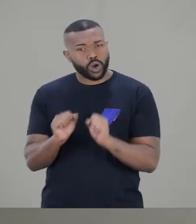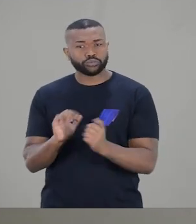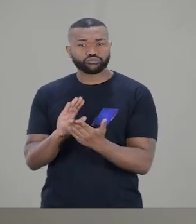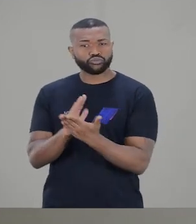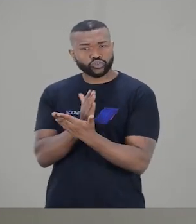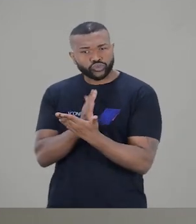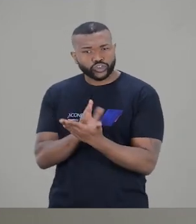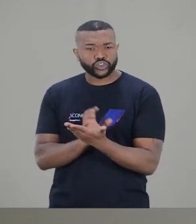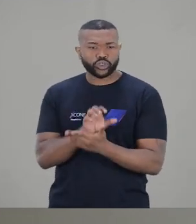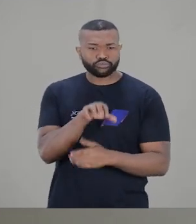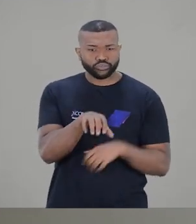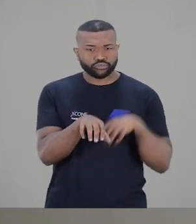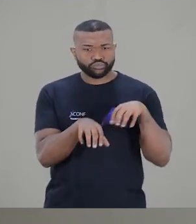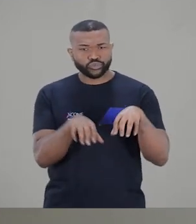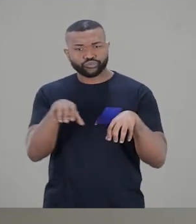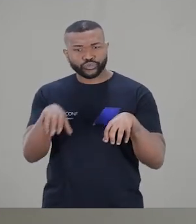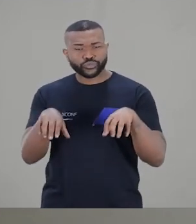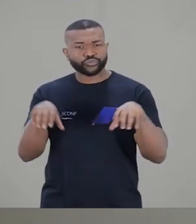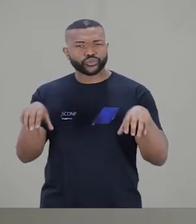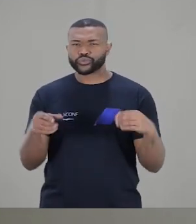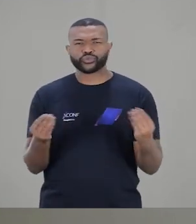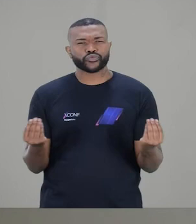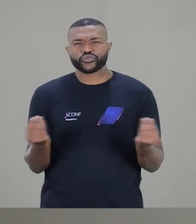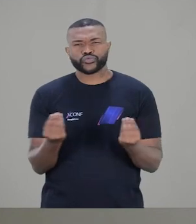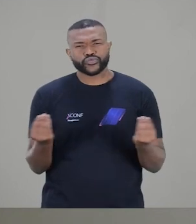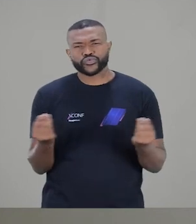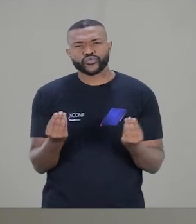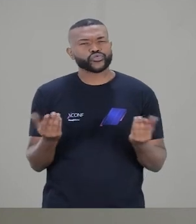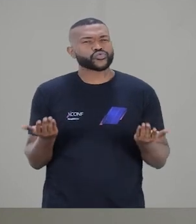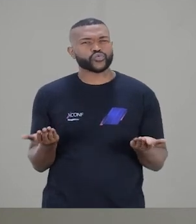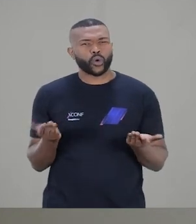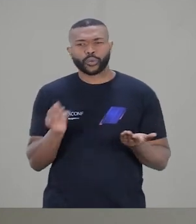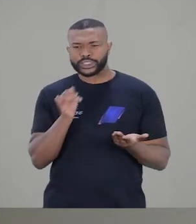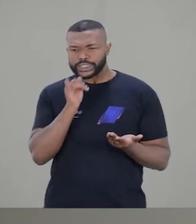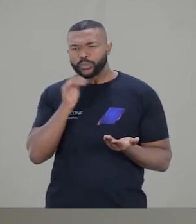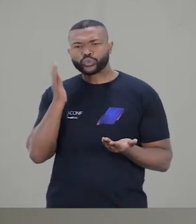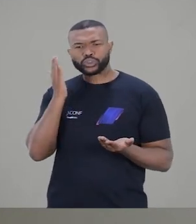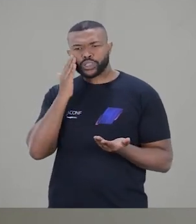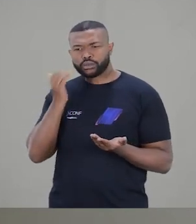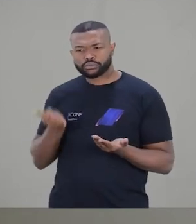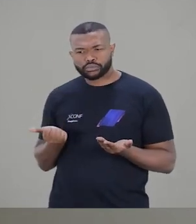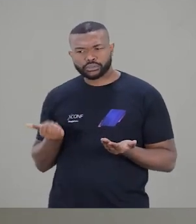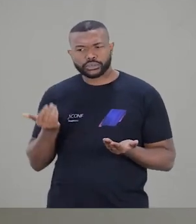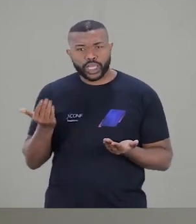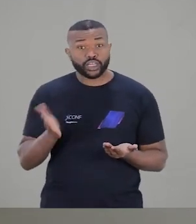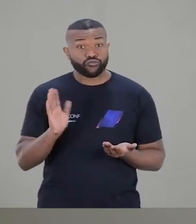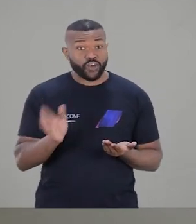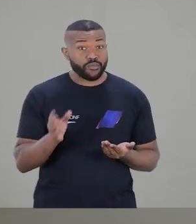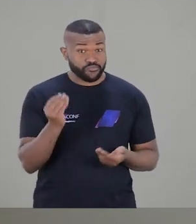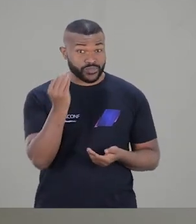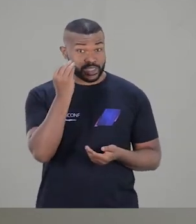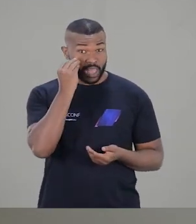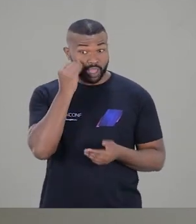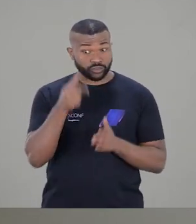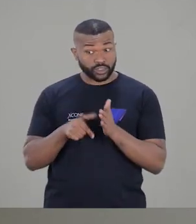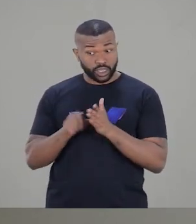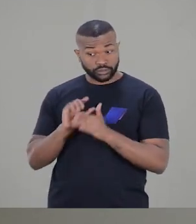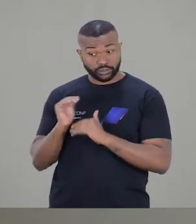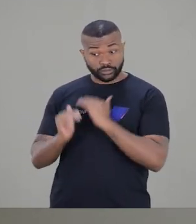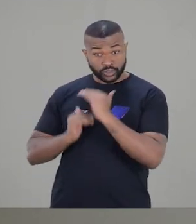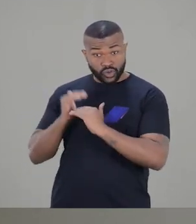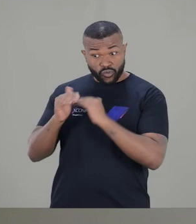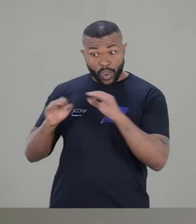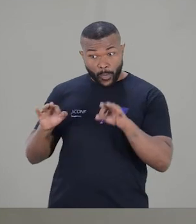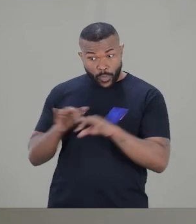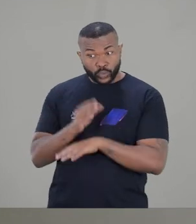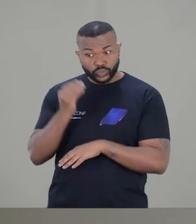ser dividida em vários pull requests. Como é que o dev sabe que está entregue? Ele vai fazer o teste, terminou de